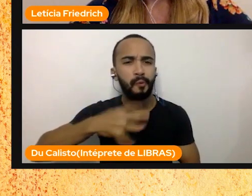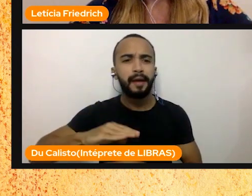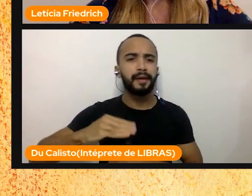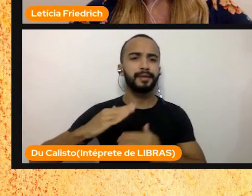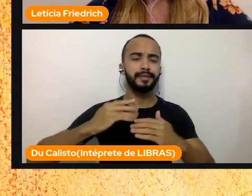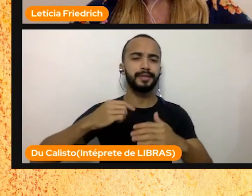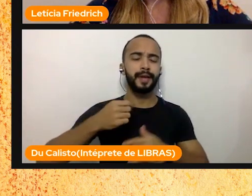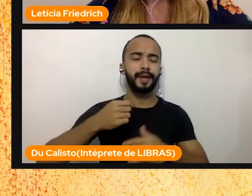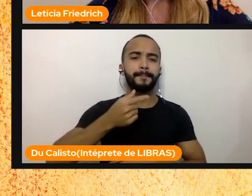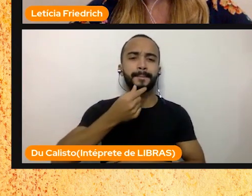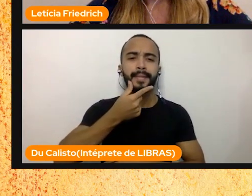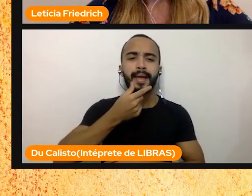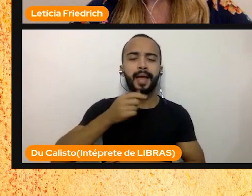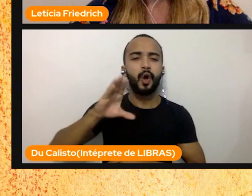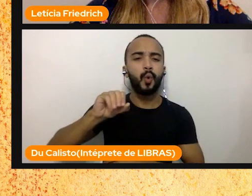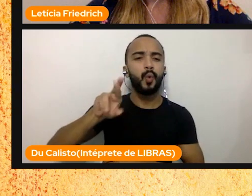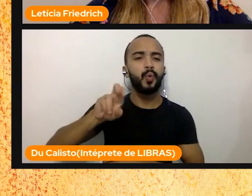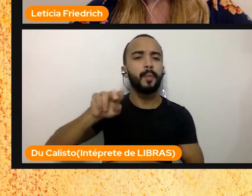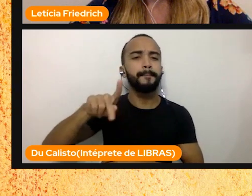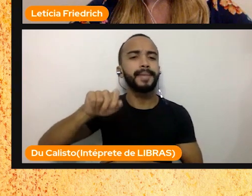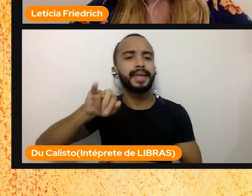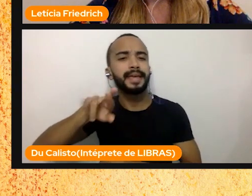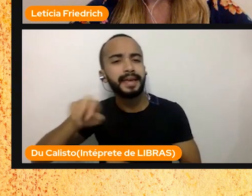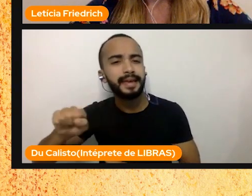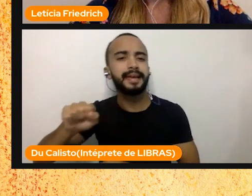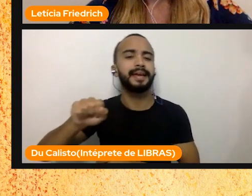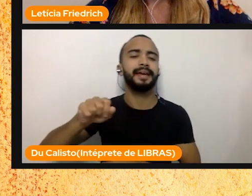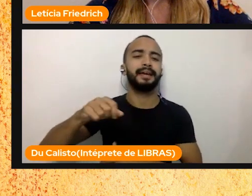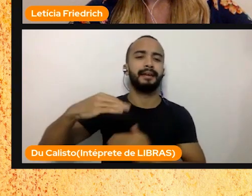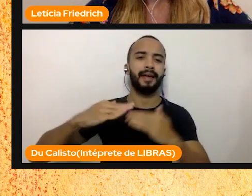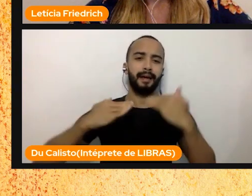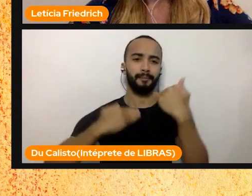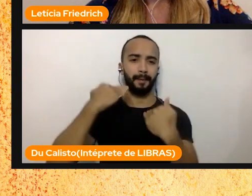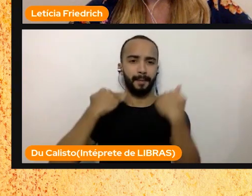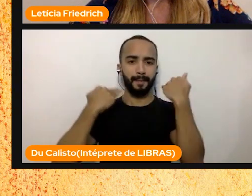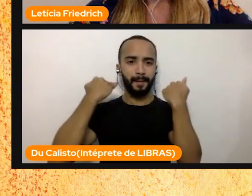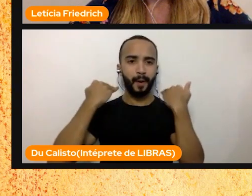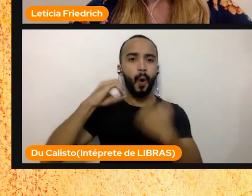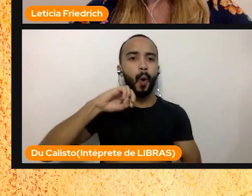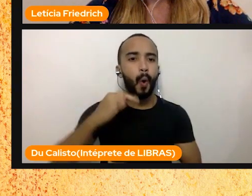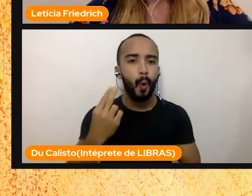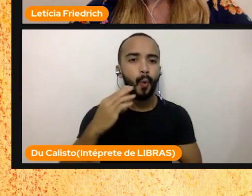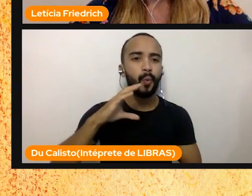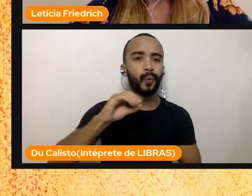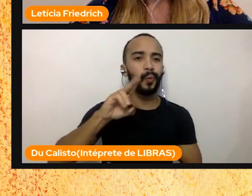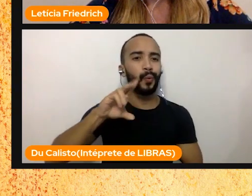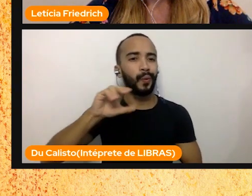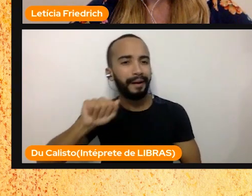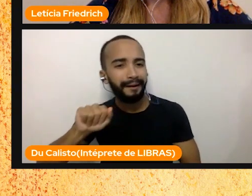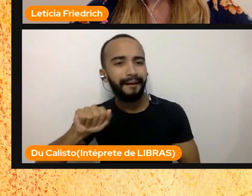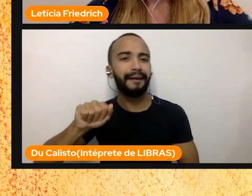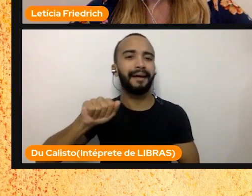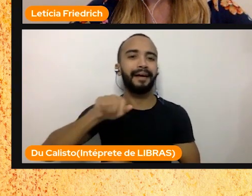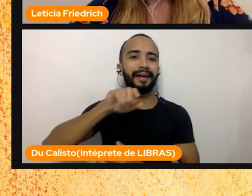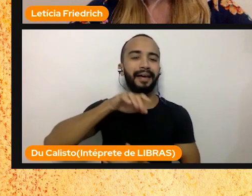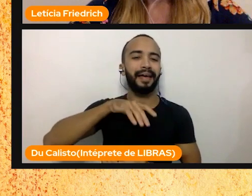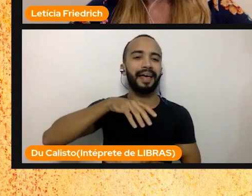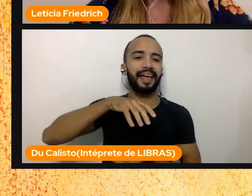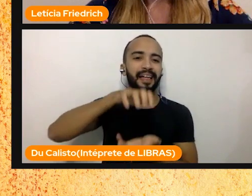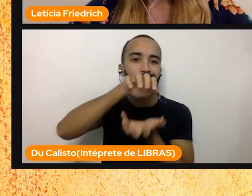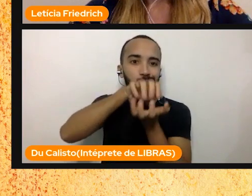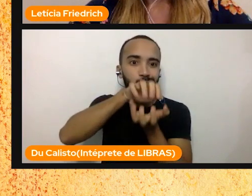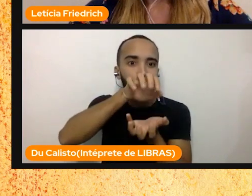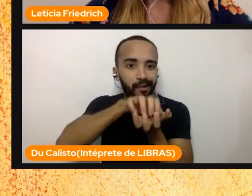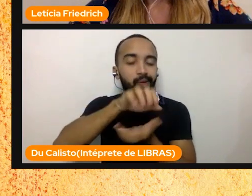aí ele, nessa aventura, ele fica no meio entre o pessoal do Halloween, que quer buscar o livro, e o pessoal das lendas, do Além da Lenda, que